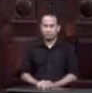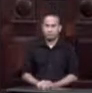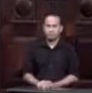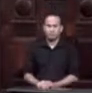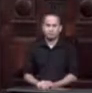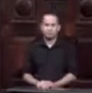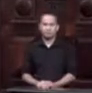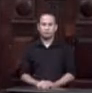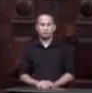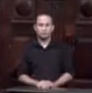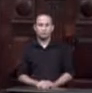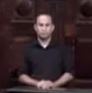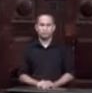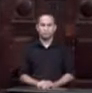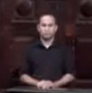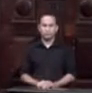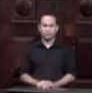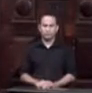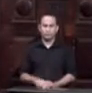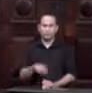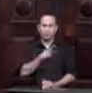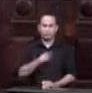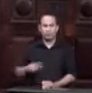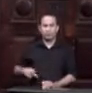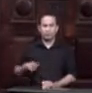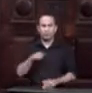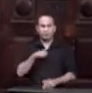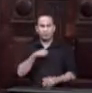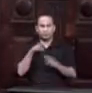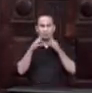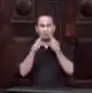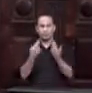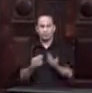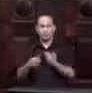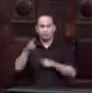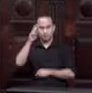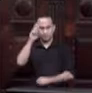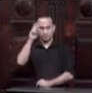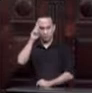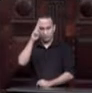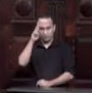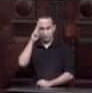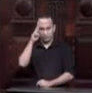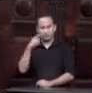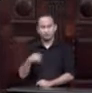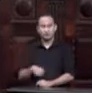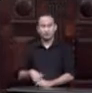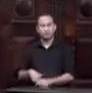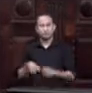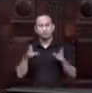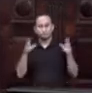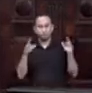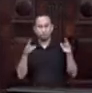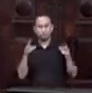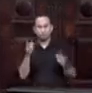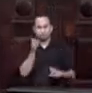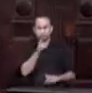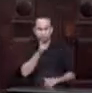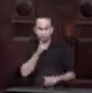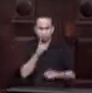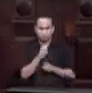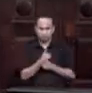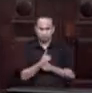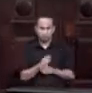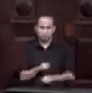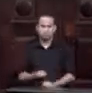Senhor presidente, nós tivemos uma reunião de bancada na segunda-feira, onde chegamos à conclusão que, para virar a